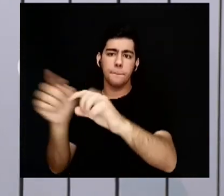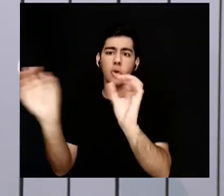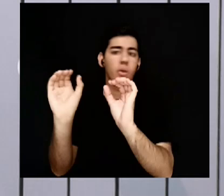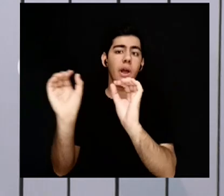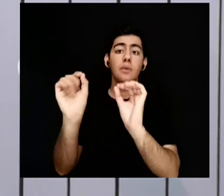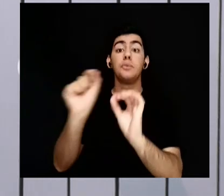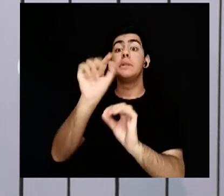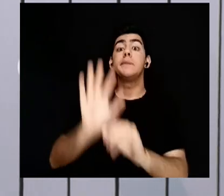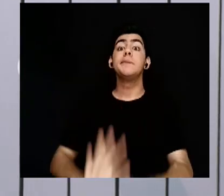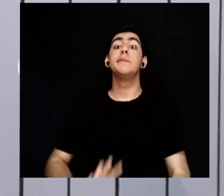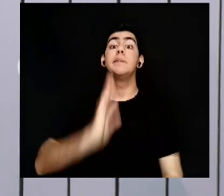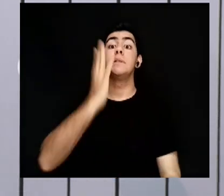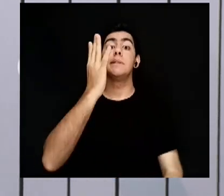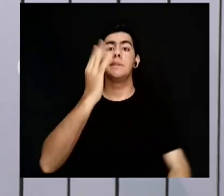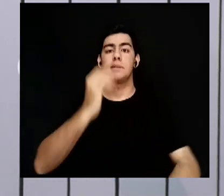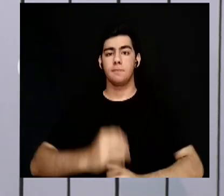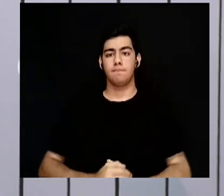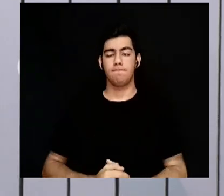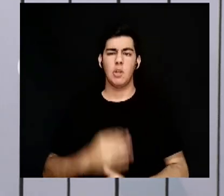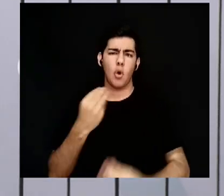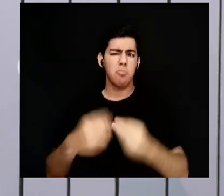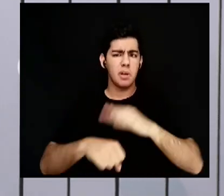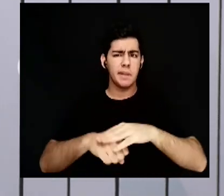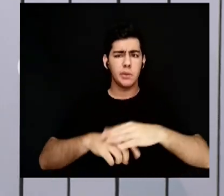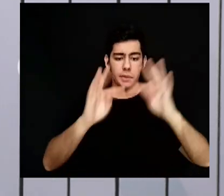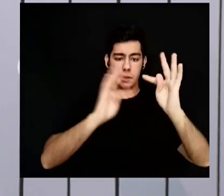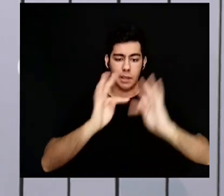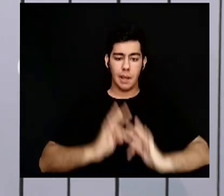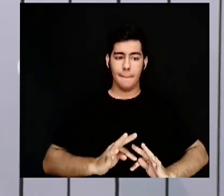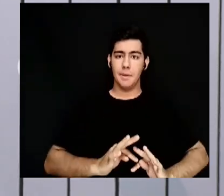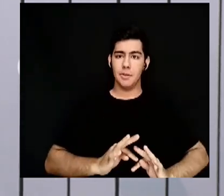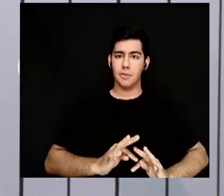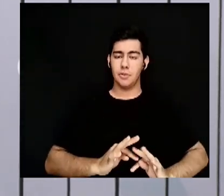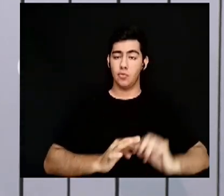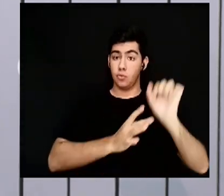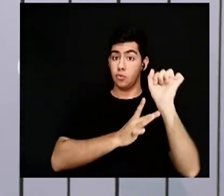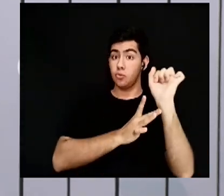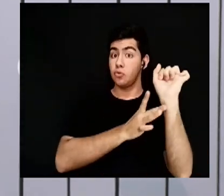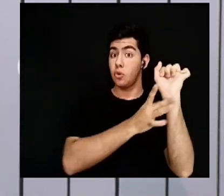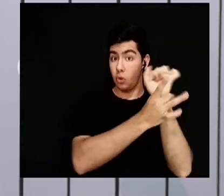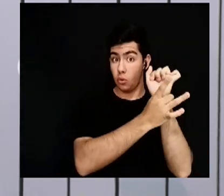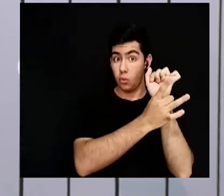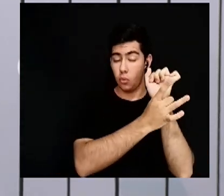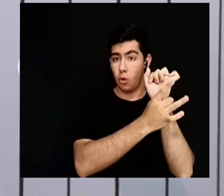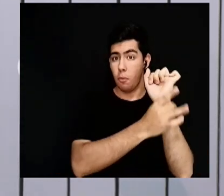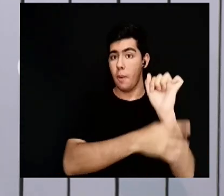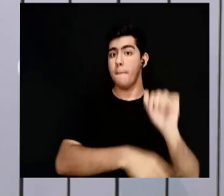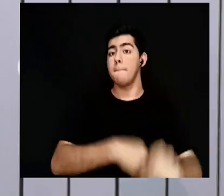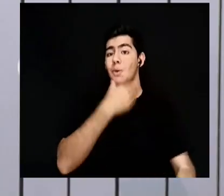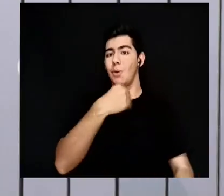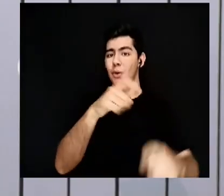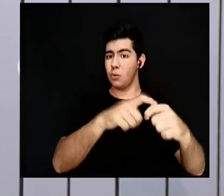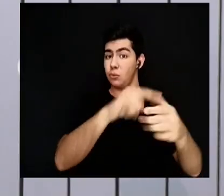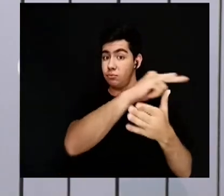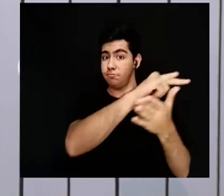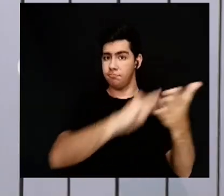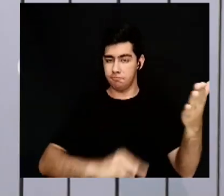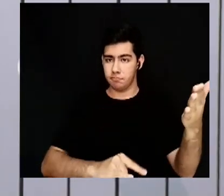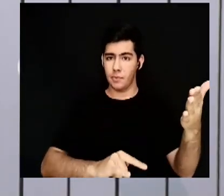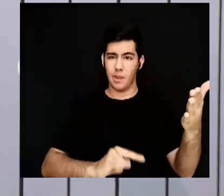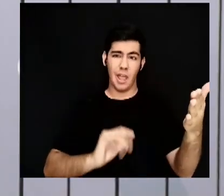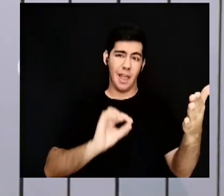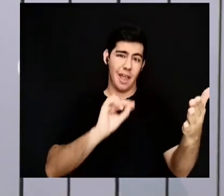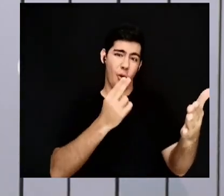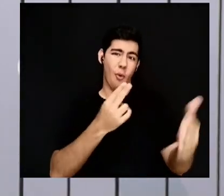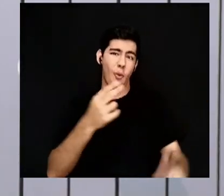doutora, o tratamento seguro prescrito por um profissional das modas perigosas que circulam aí por